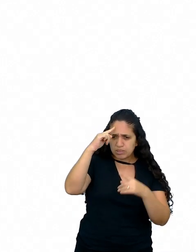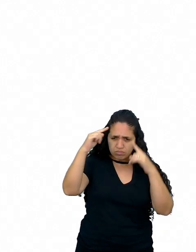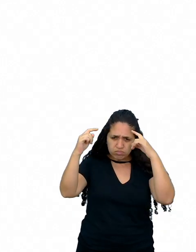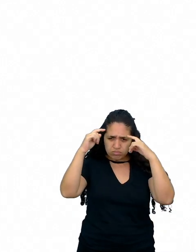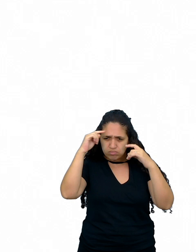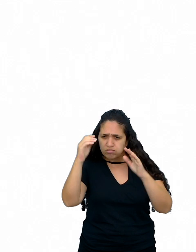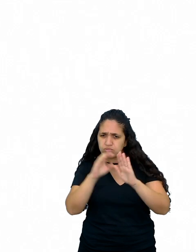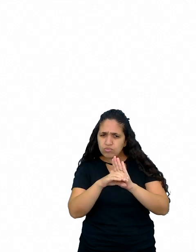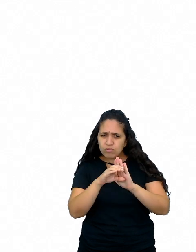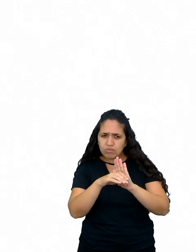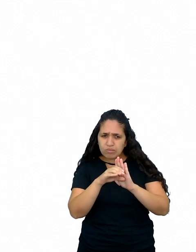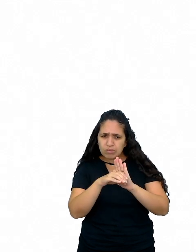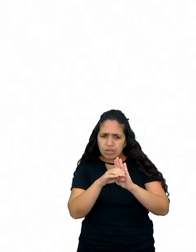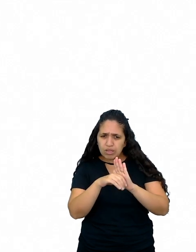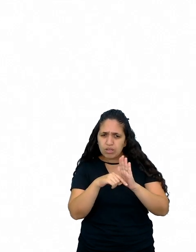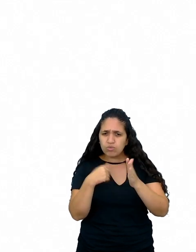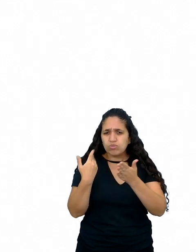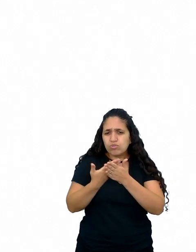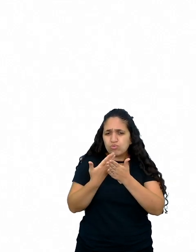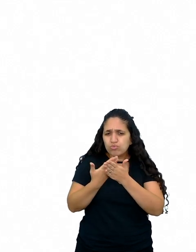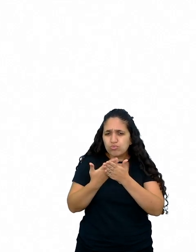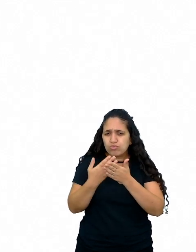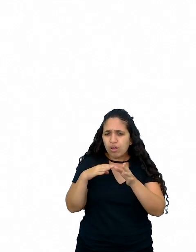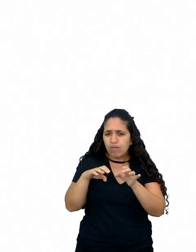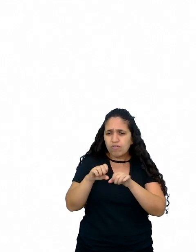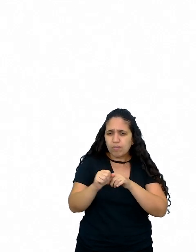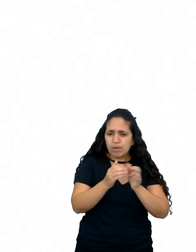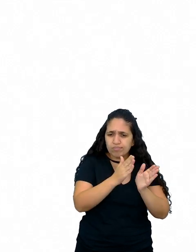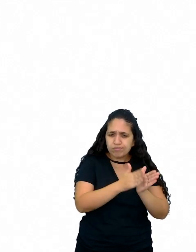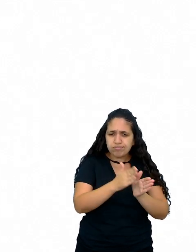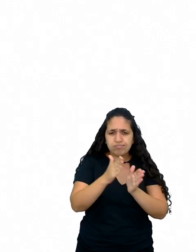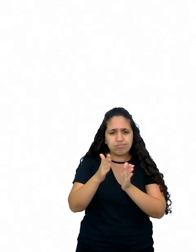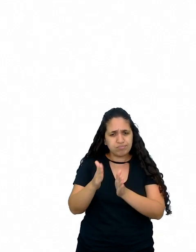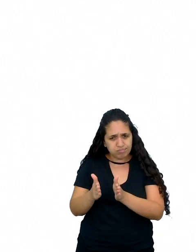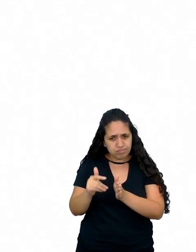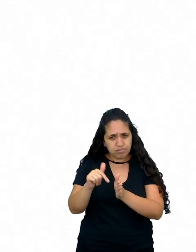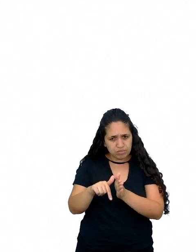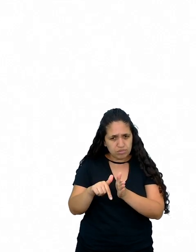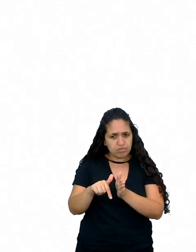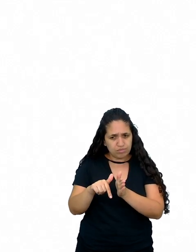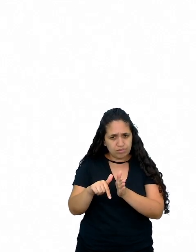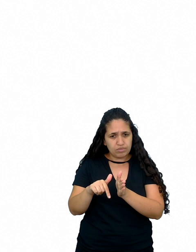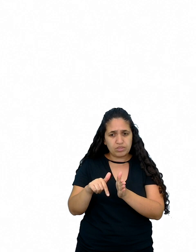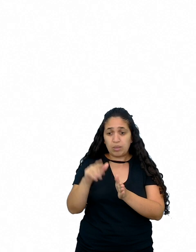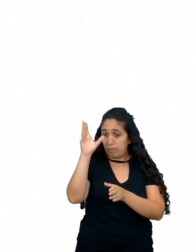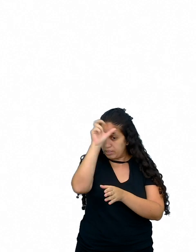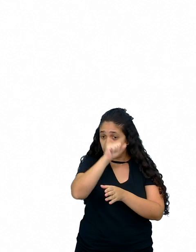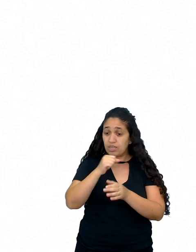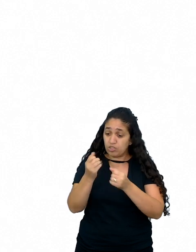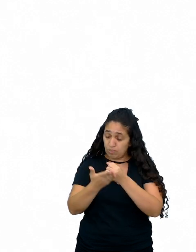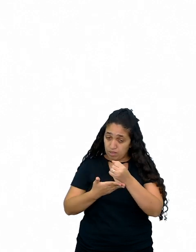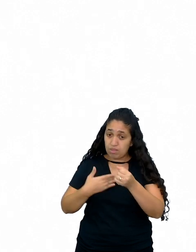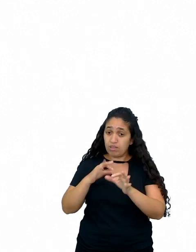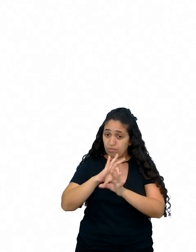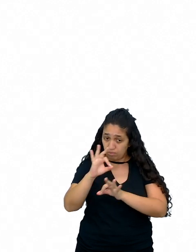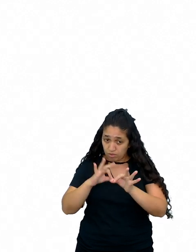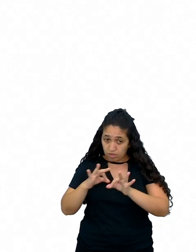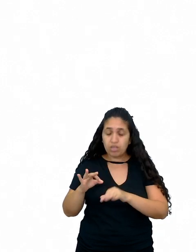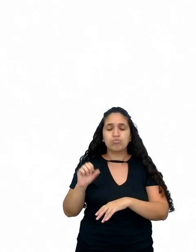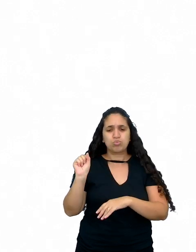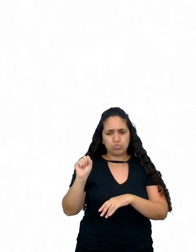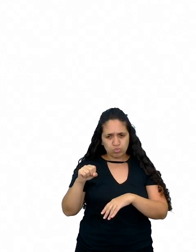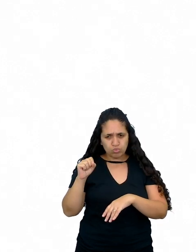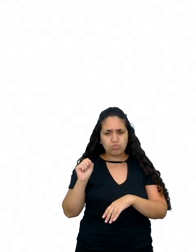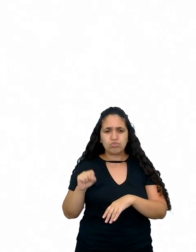conceitos do estudo da formação de etapas, que é aprendizagem baseada em projetos? Sim, nós